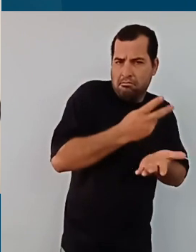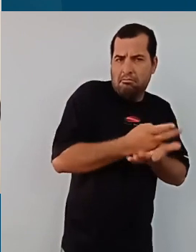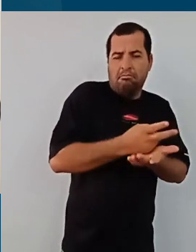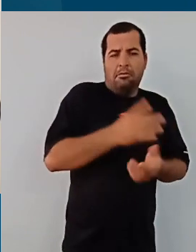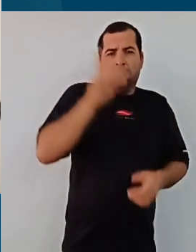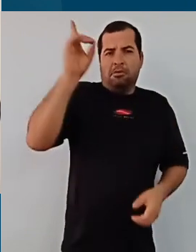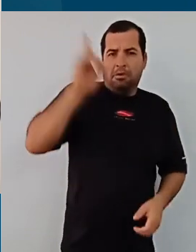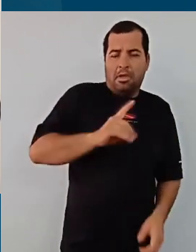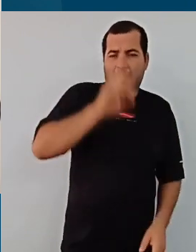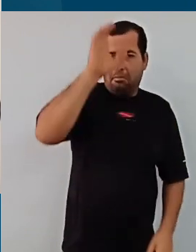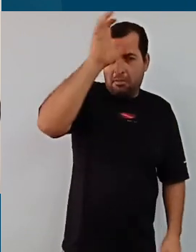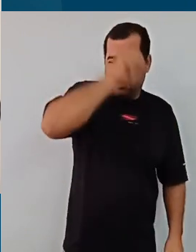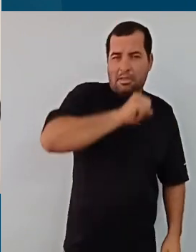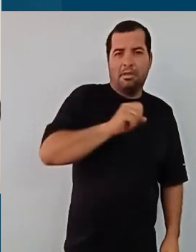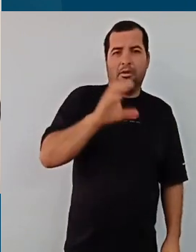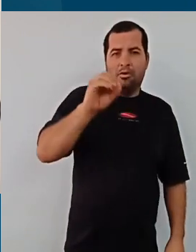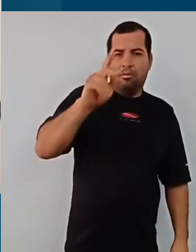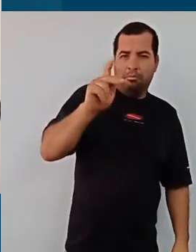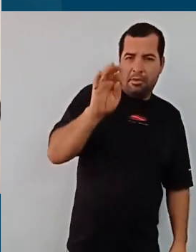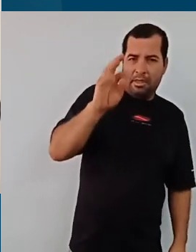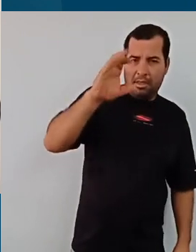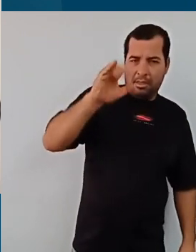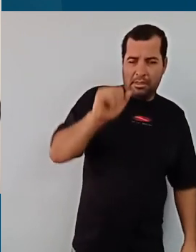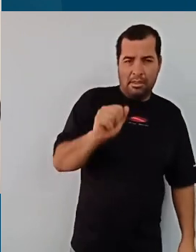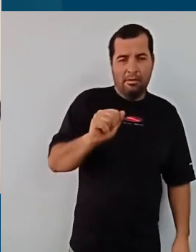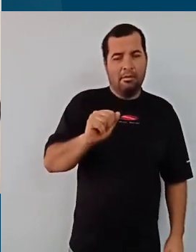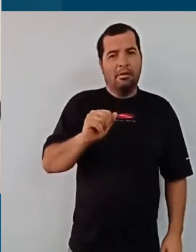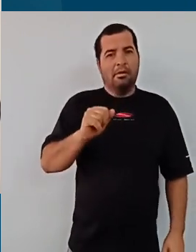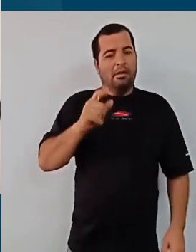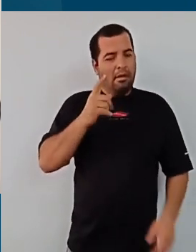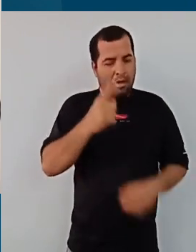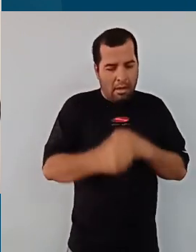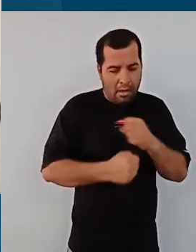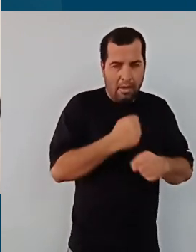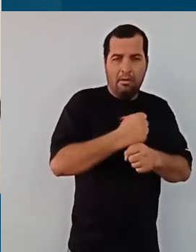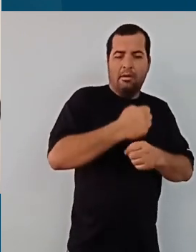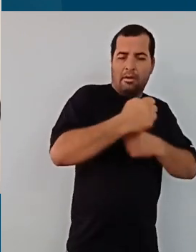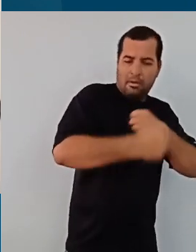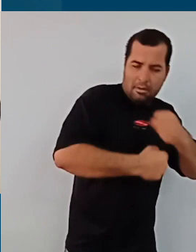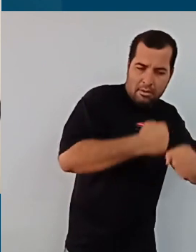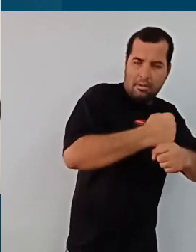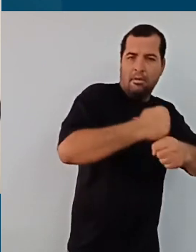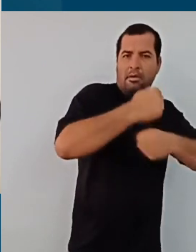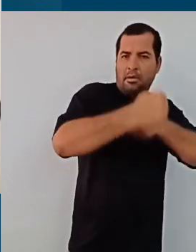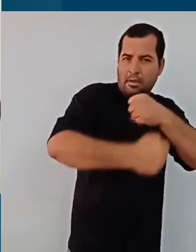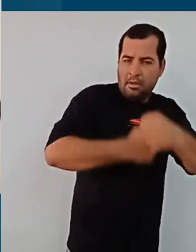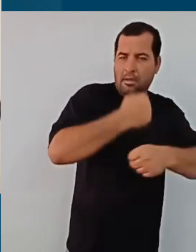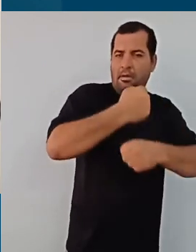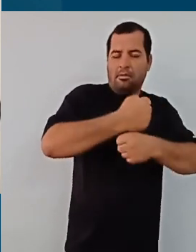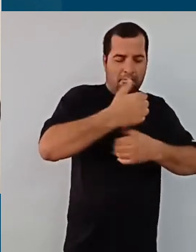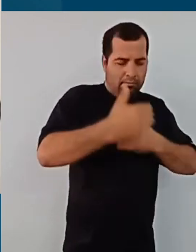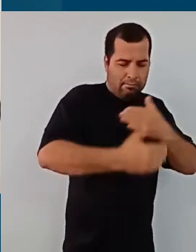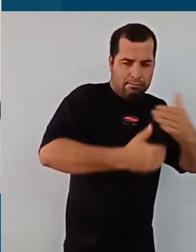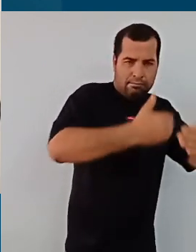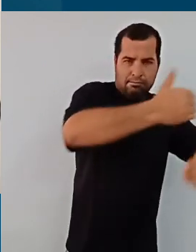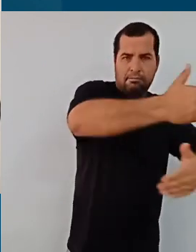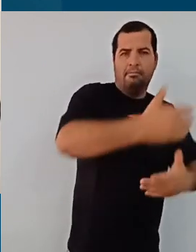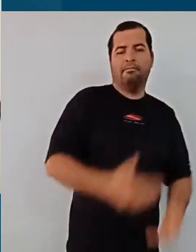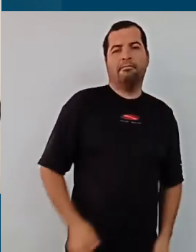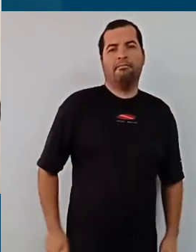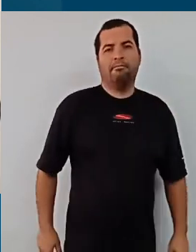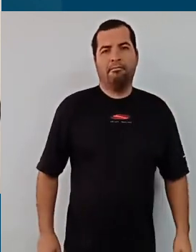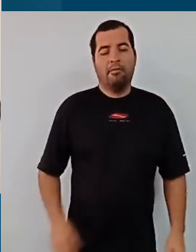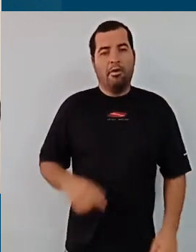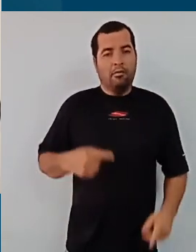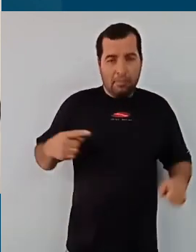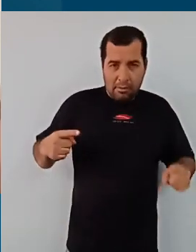aprendizagem, competências, habilidades especificadas ano por ano num processo provável de progressão. Eu acho que